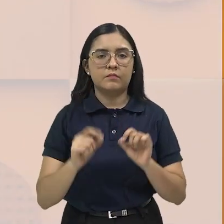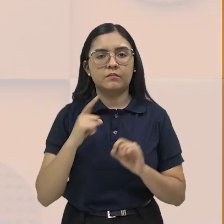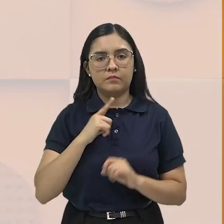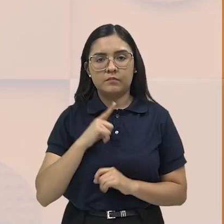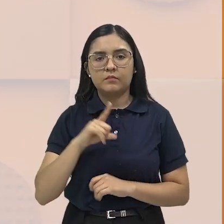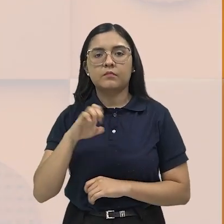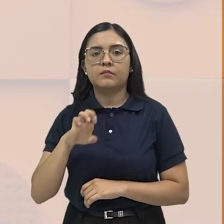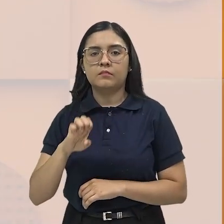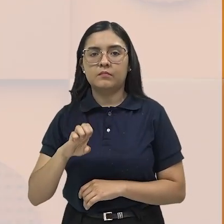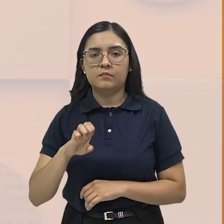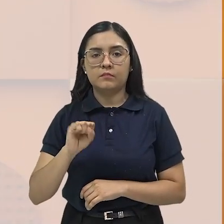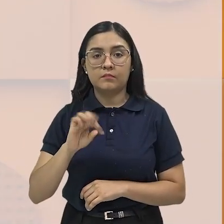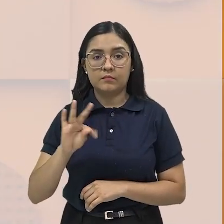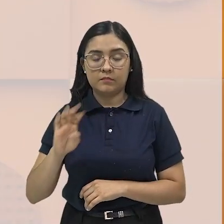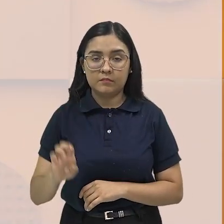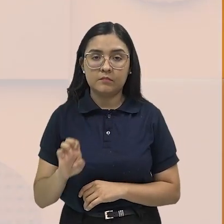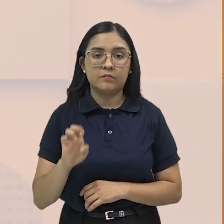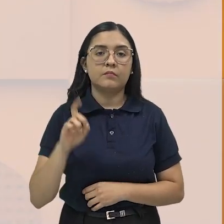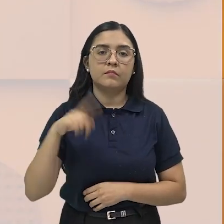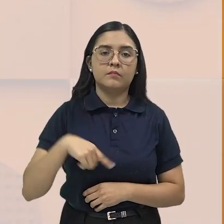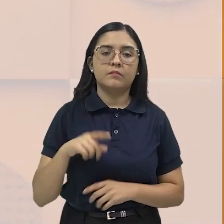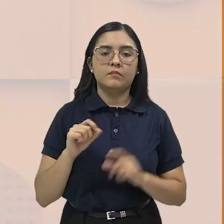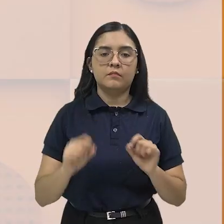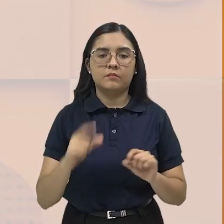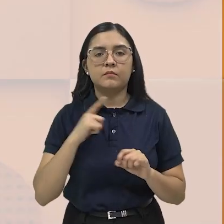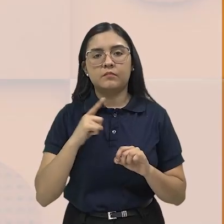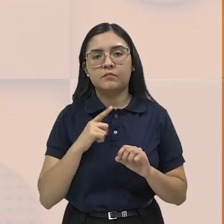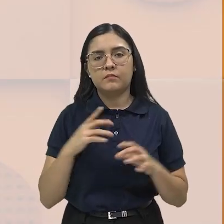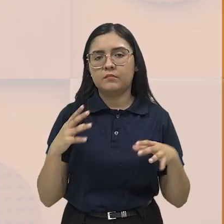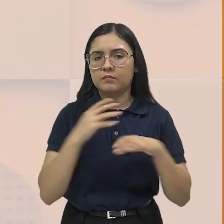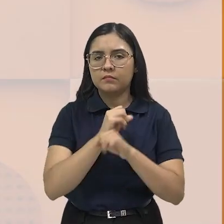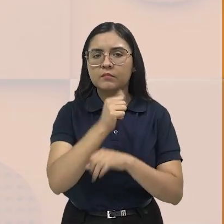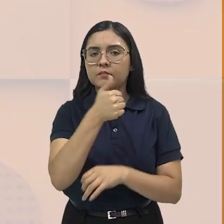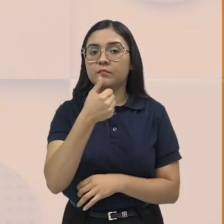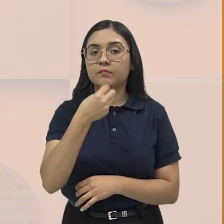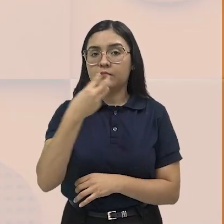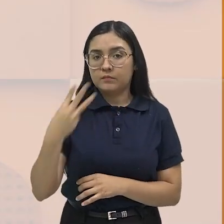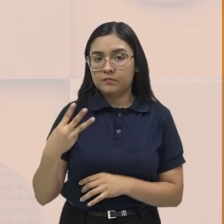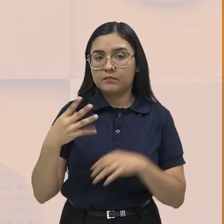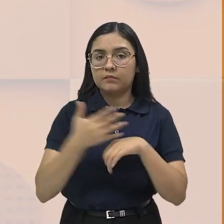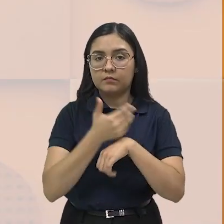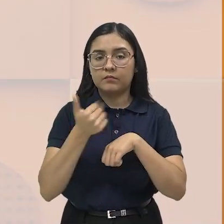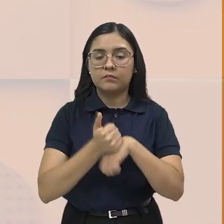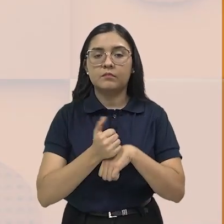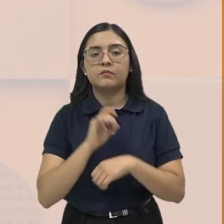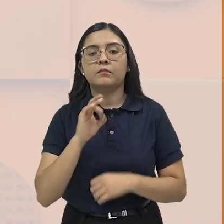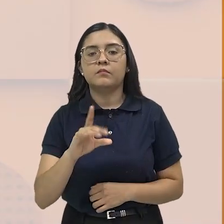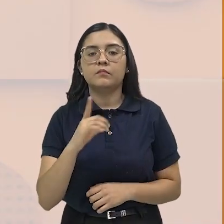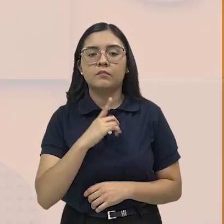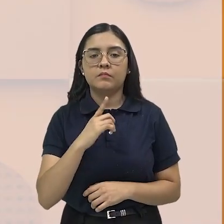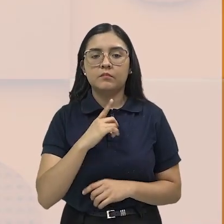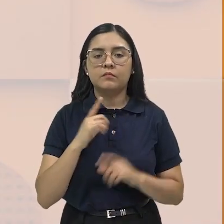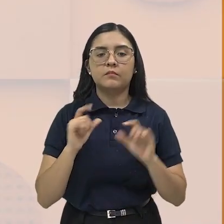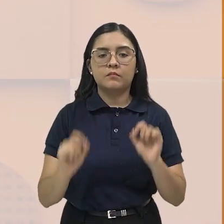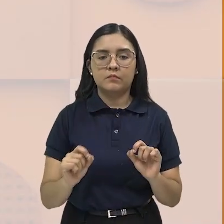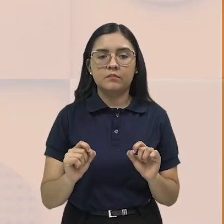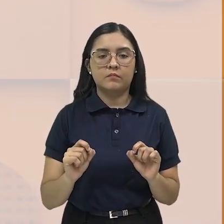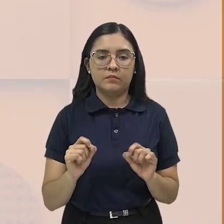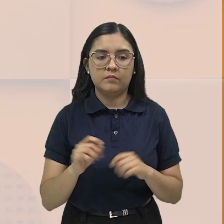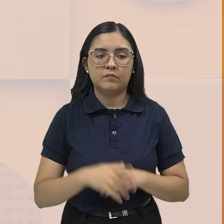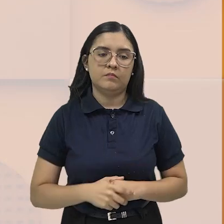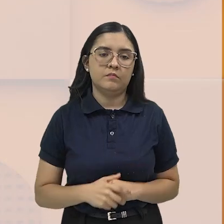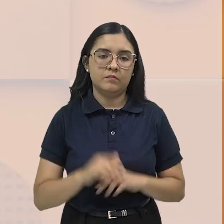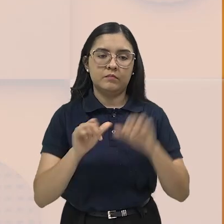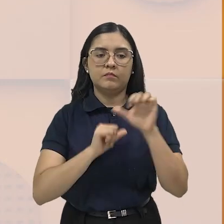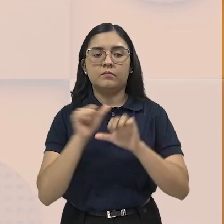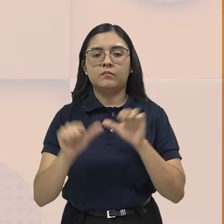né, como a gente conhece, ela era formada pelas 13 colônias e que hoje corresponde a apenas uma pequena fração do que